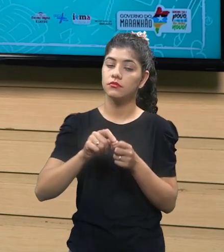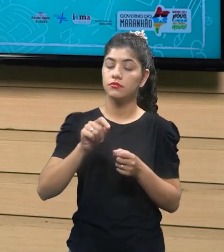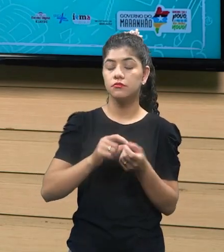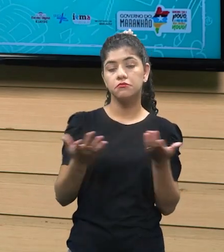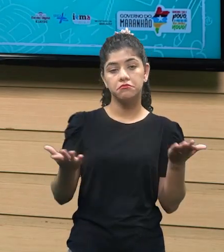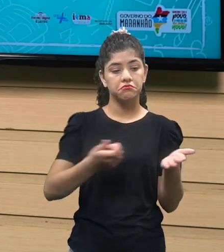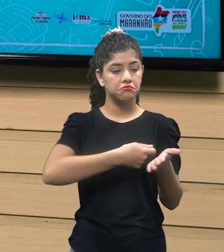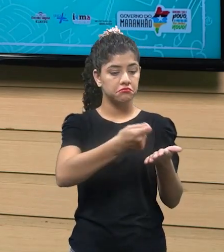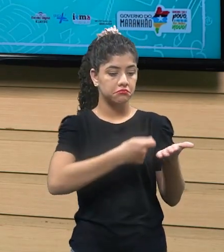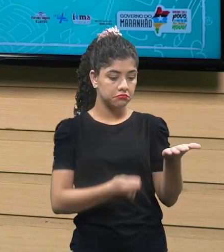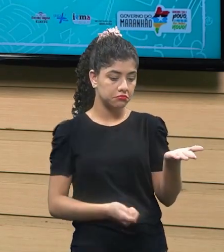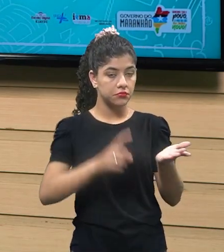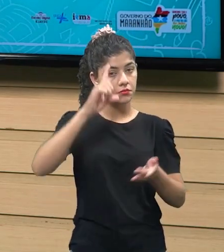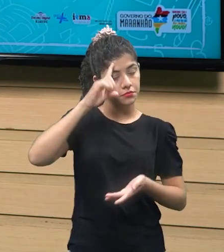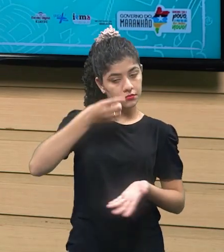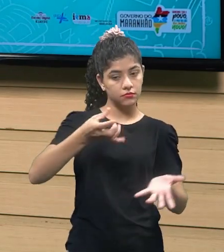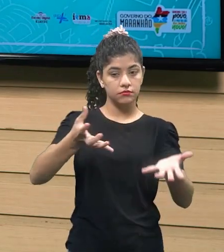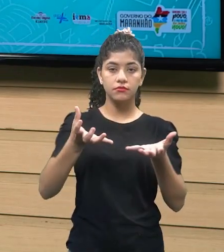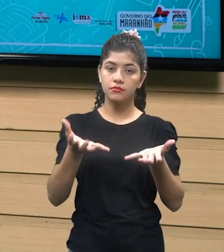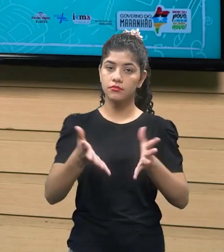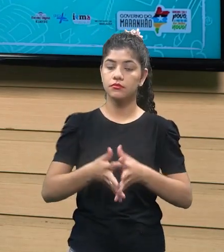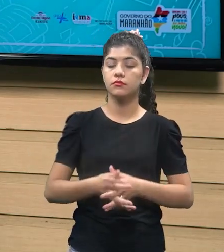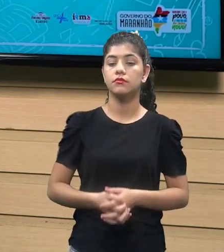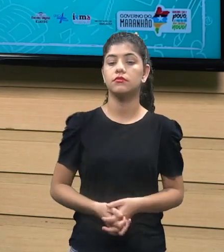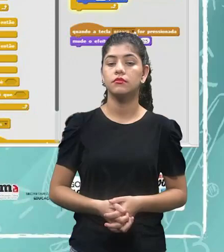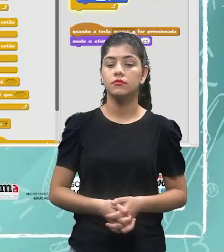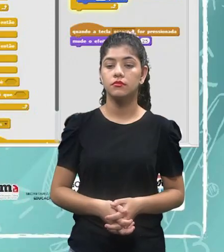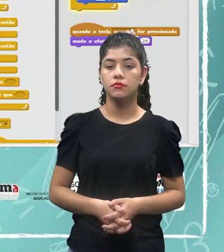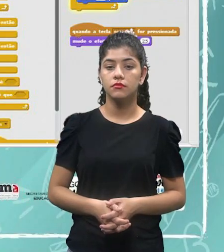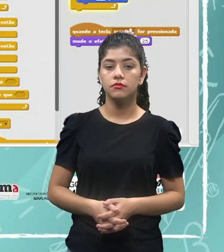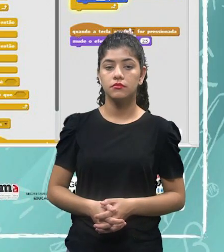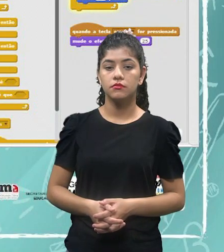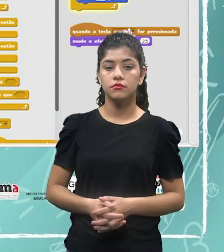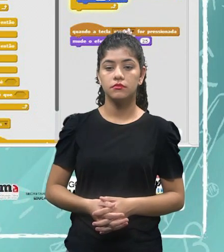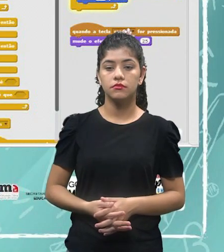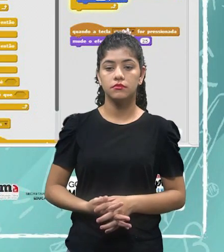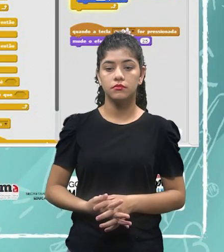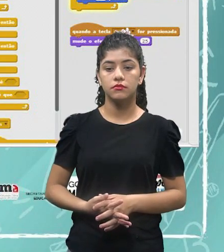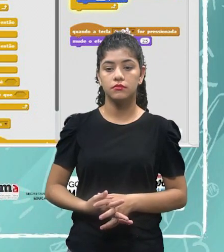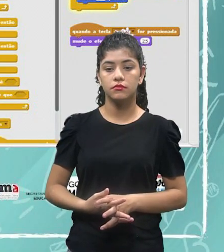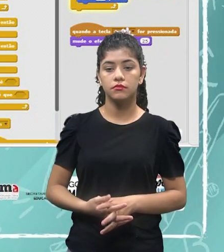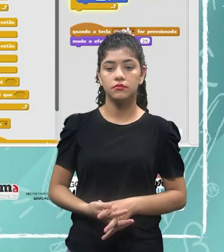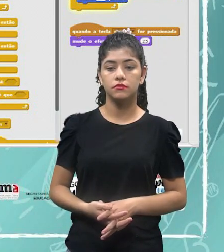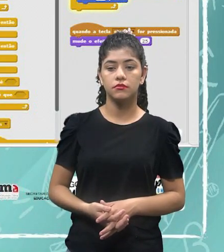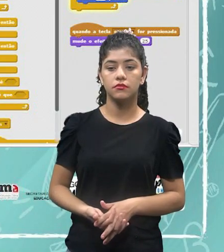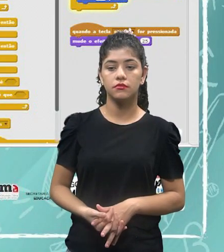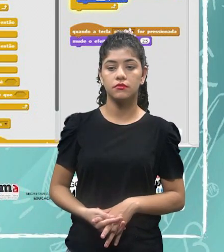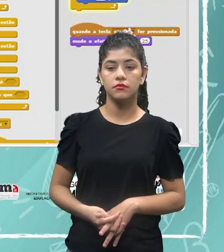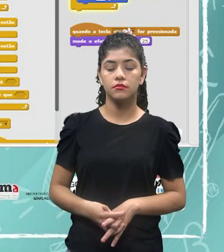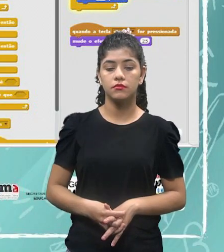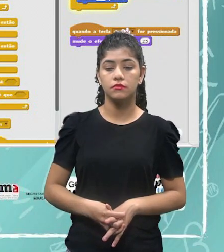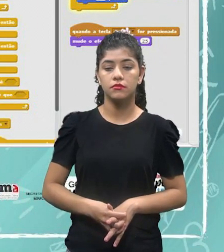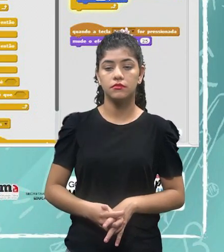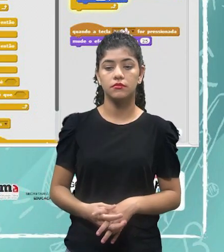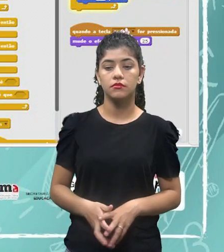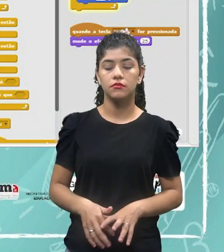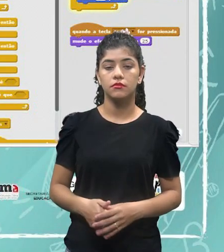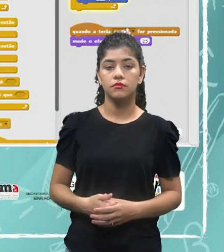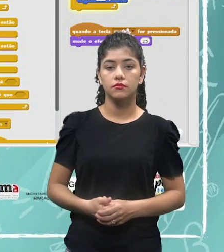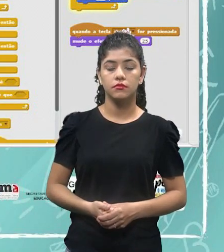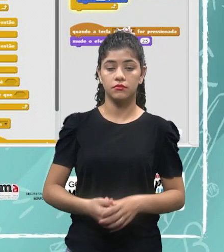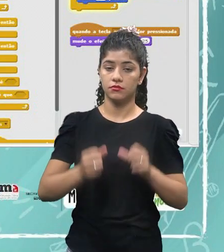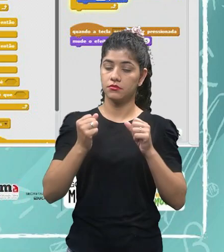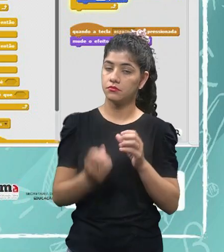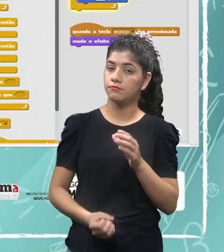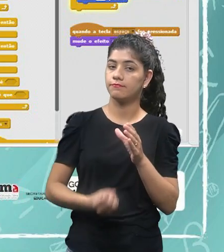você definir que seja executada. Ainda na linguagem Scratch, com o Scratch é possível